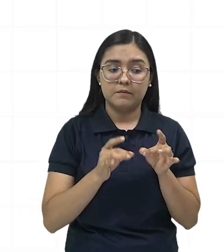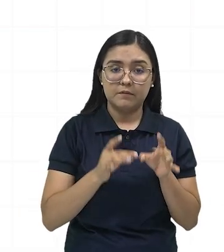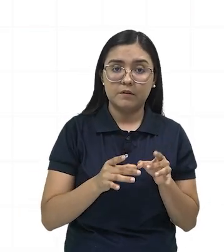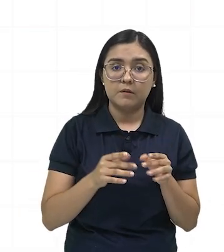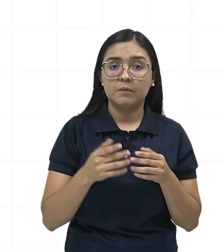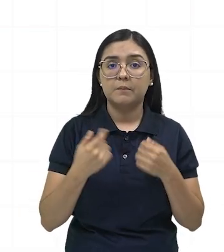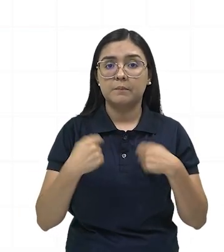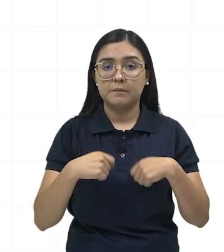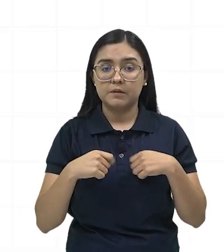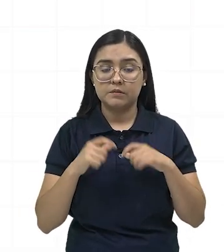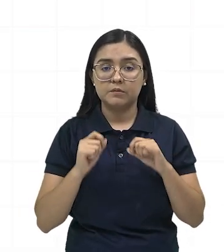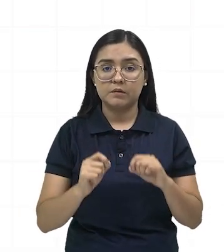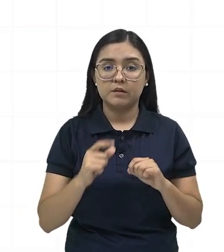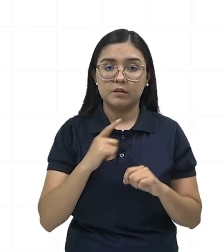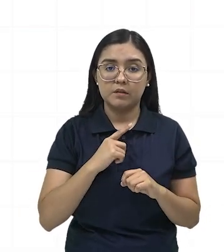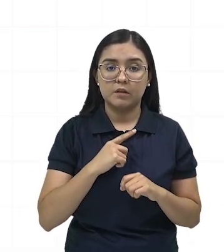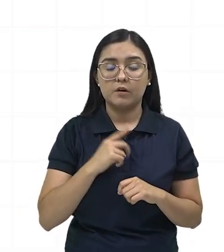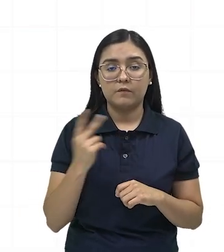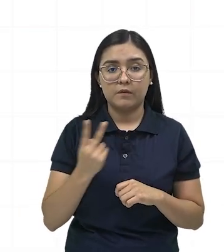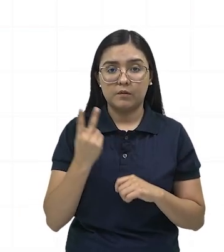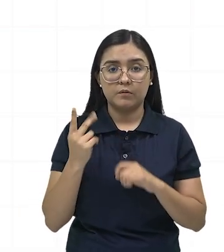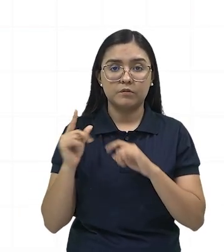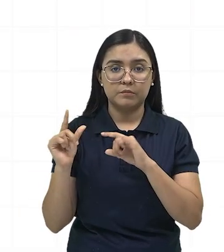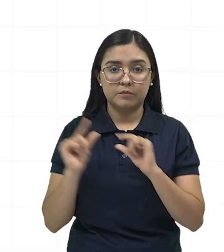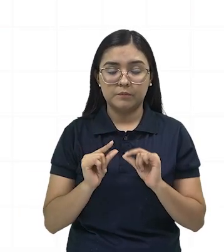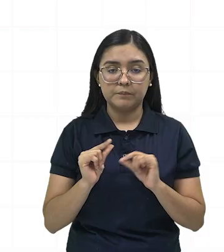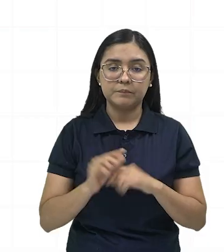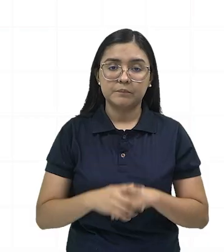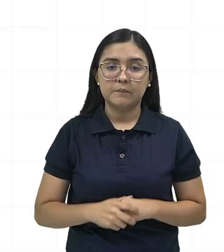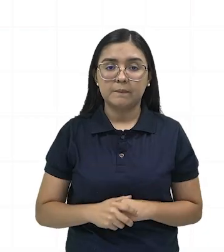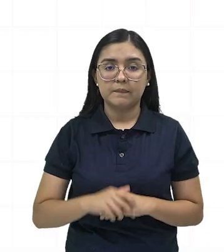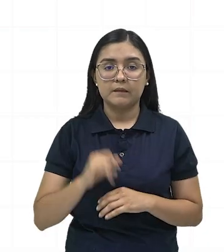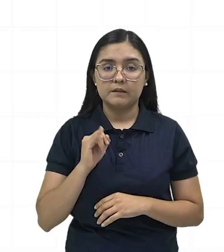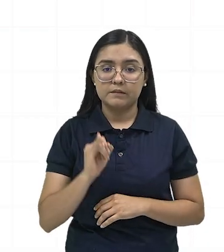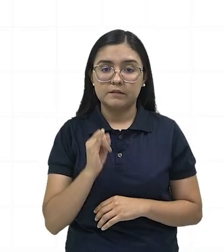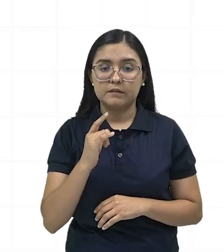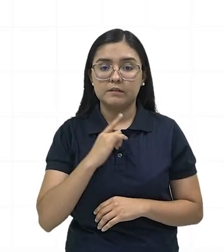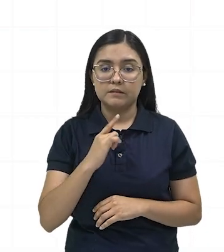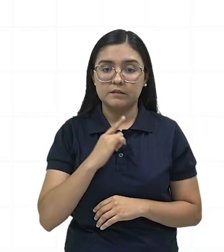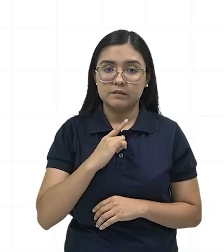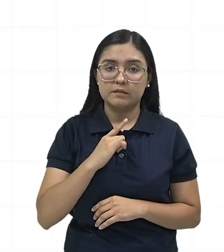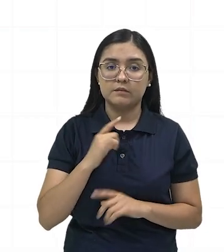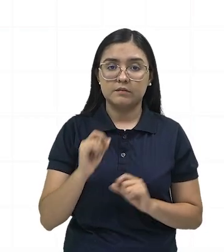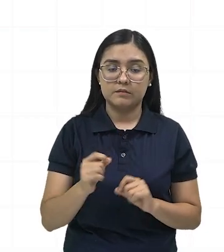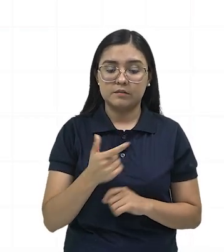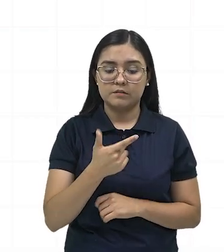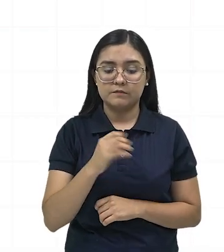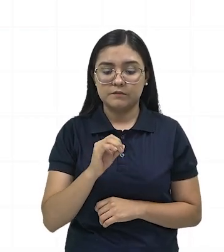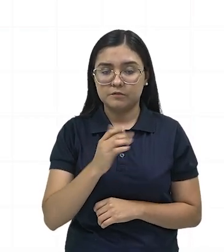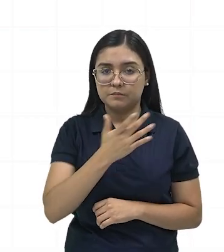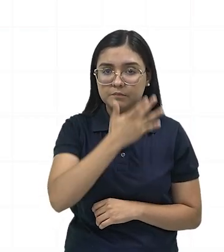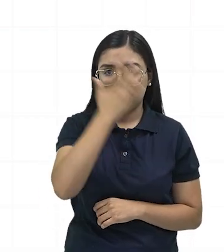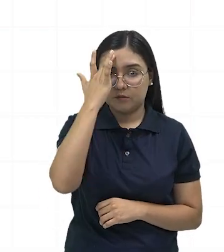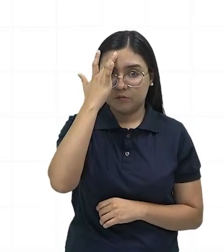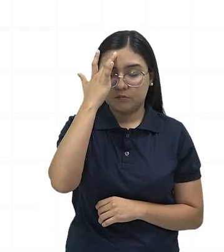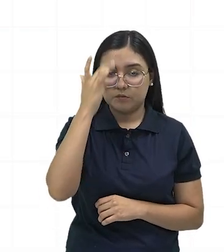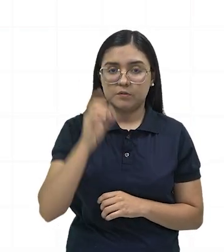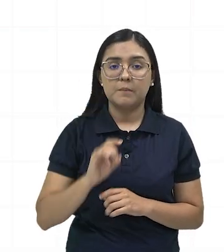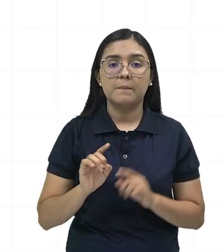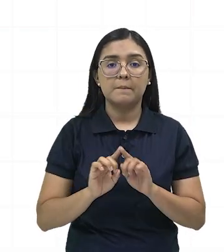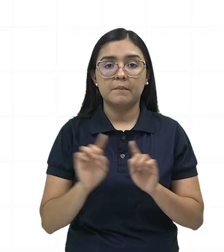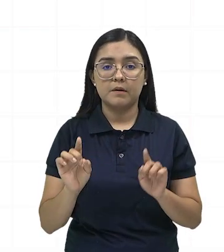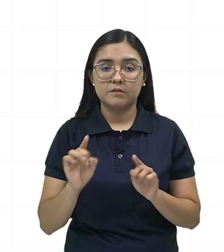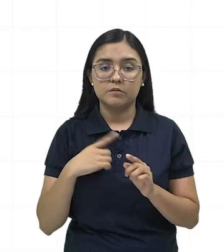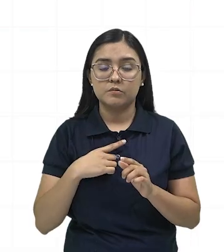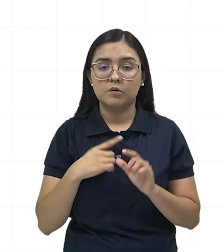eu preciso diminuir meu valor. Se eu tenho essas mesmas 20 pessoas e eu só produzir